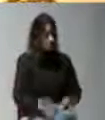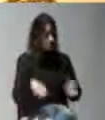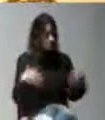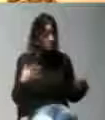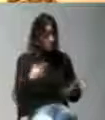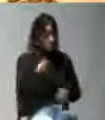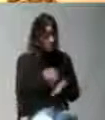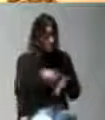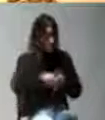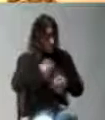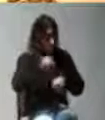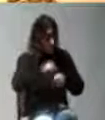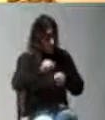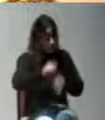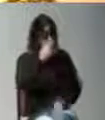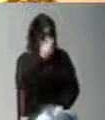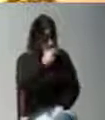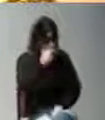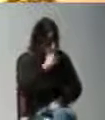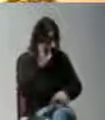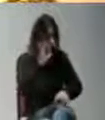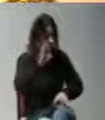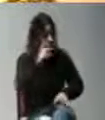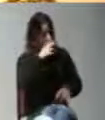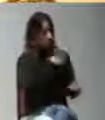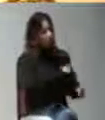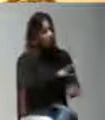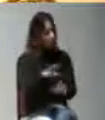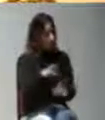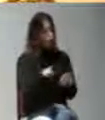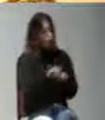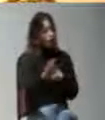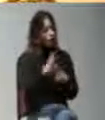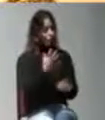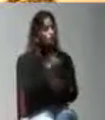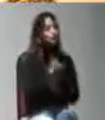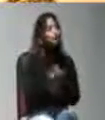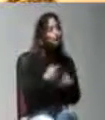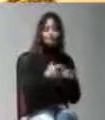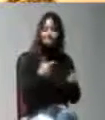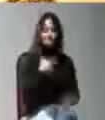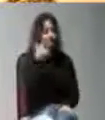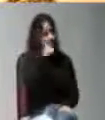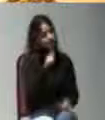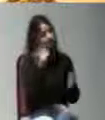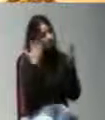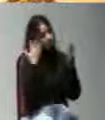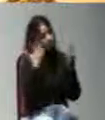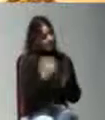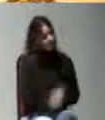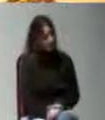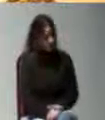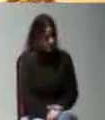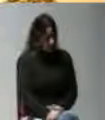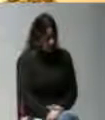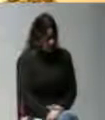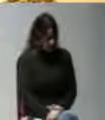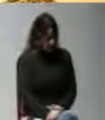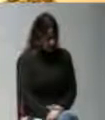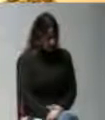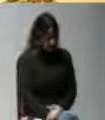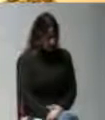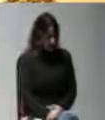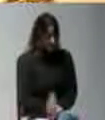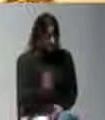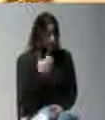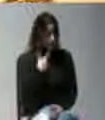estados, inclusive contra a nossa URBS. Felizmente, sem sucesso. Há uma orquestrada ação para colocar